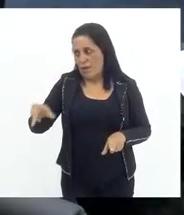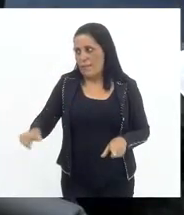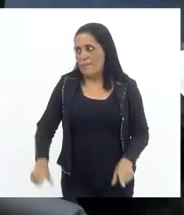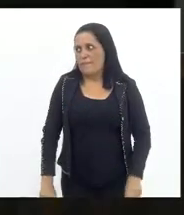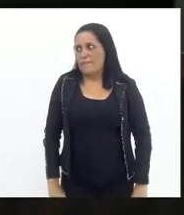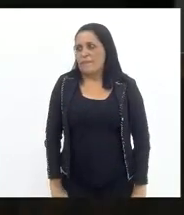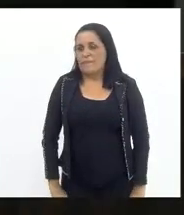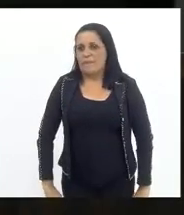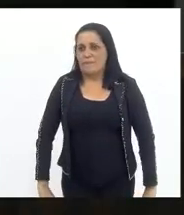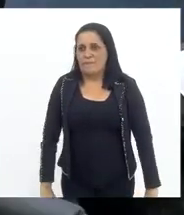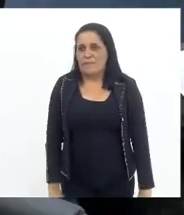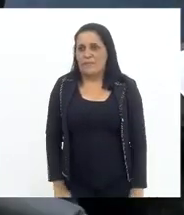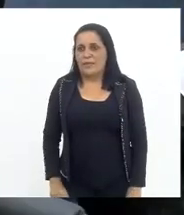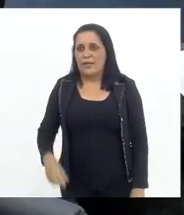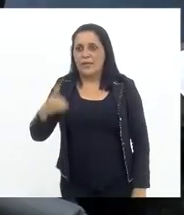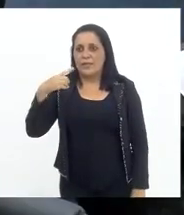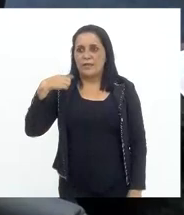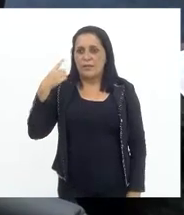Deputado Luiz Paulo.